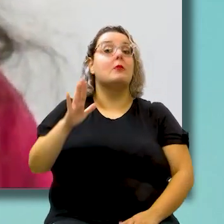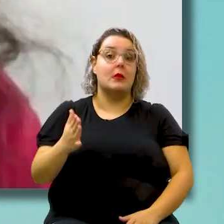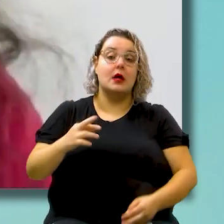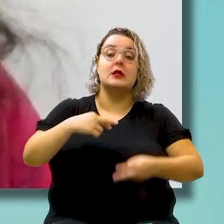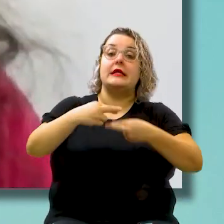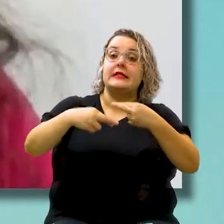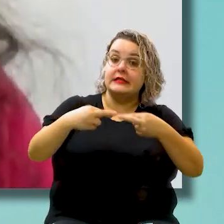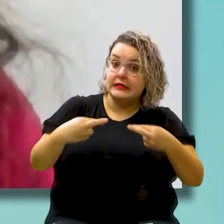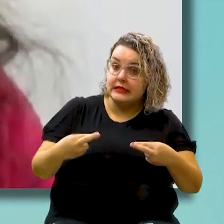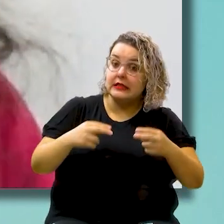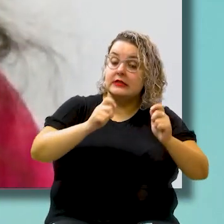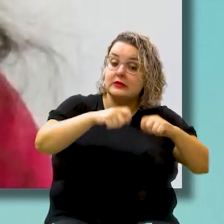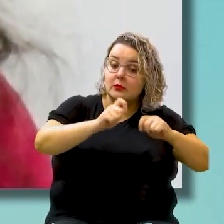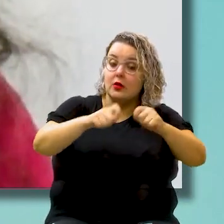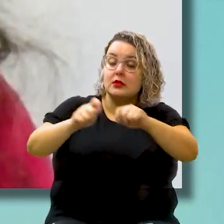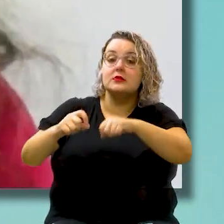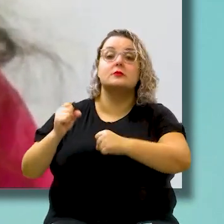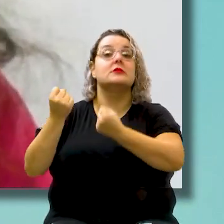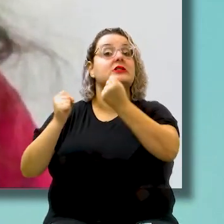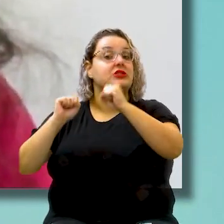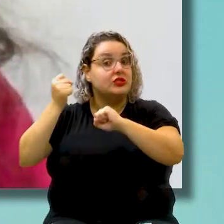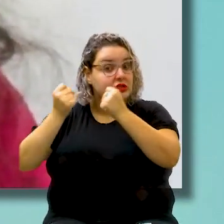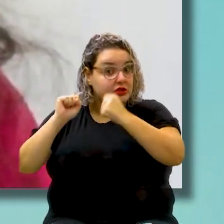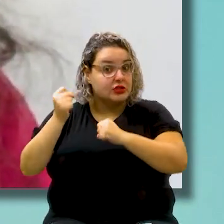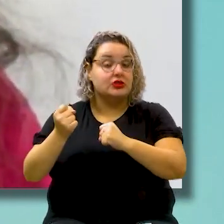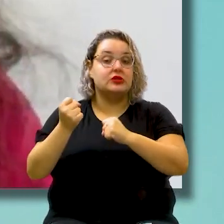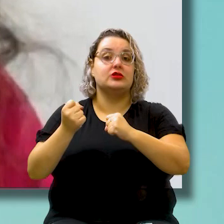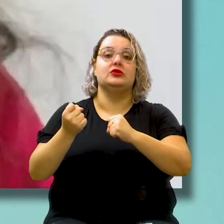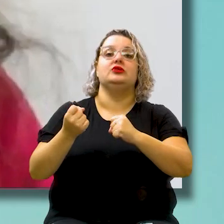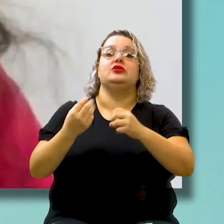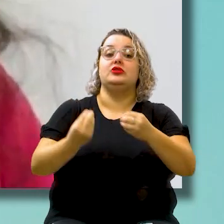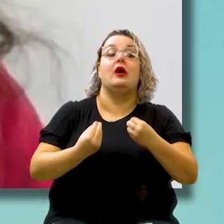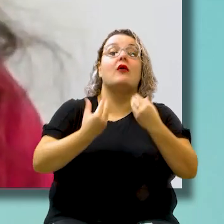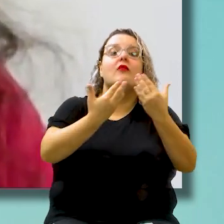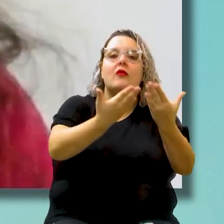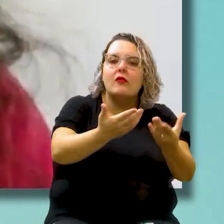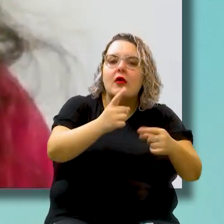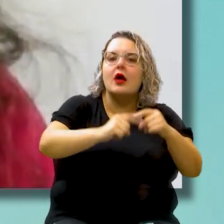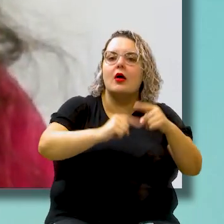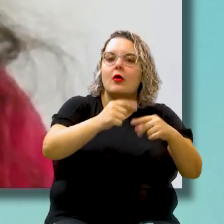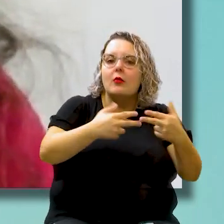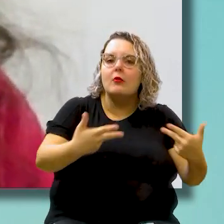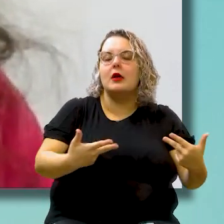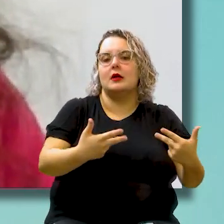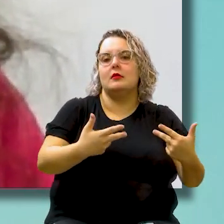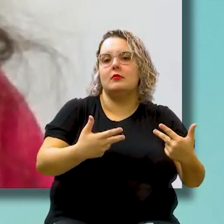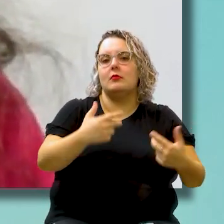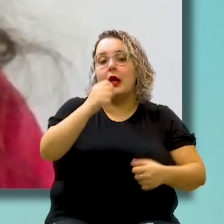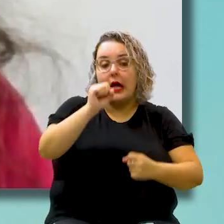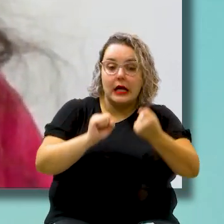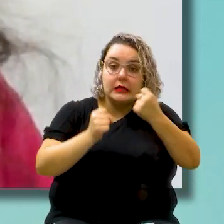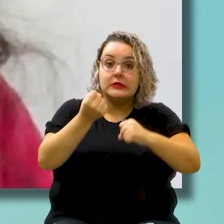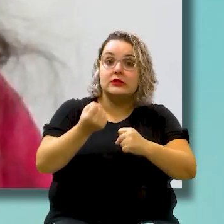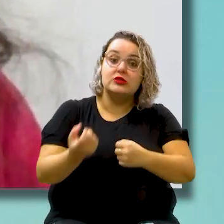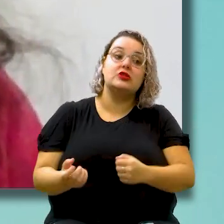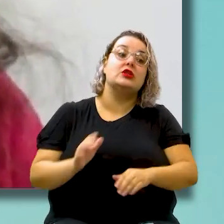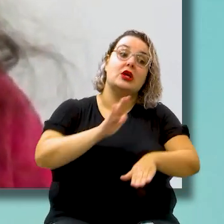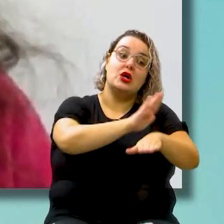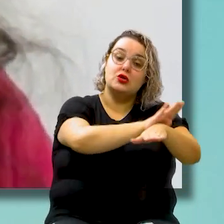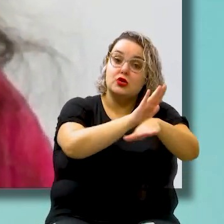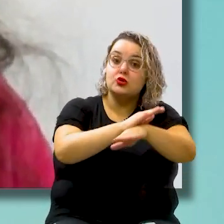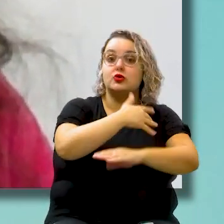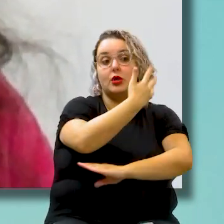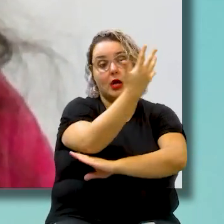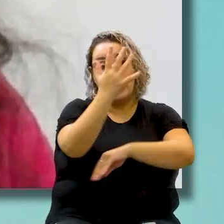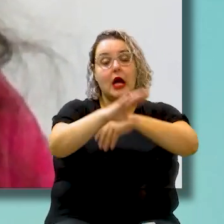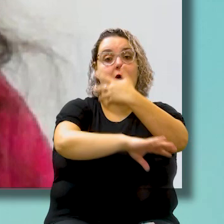cada vez mais na reciclagem, nas possibilidades industriais de se devolver matérias-primas para o circuito industrial e, ao mesmo tempo, também